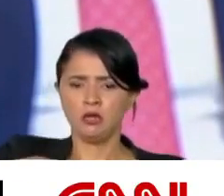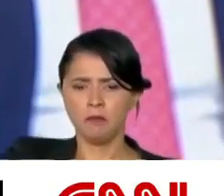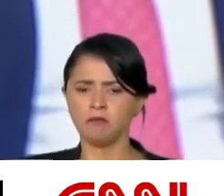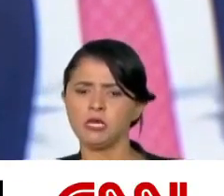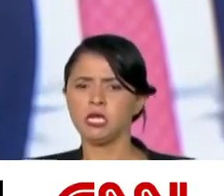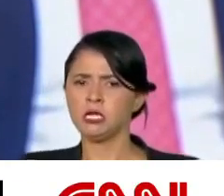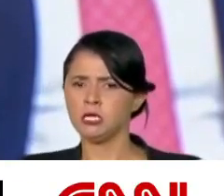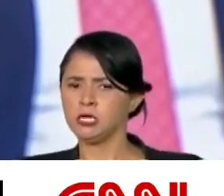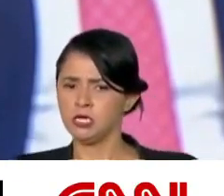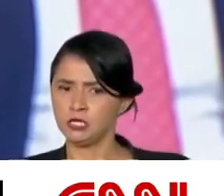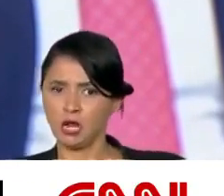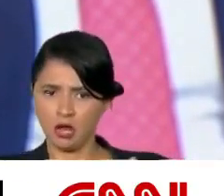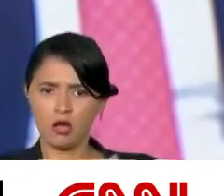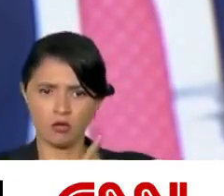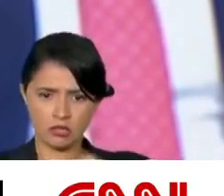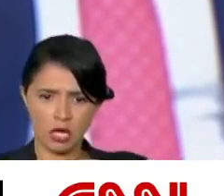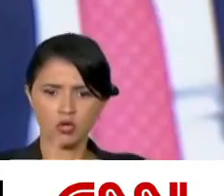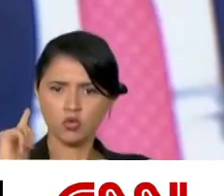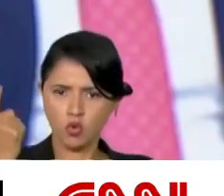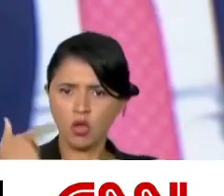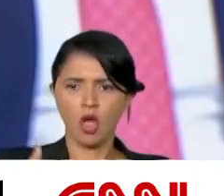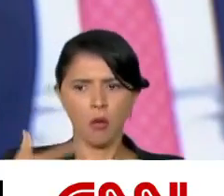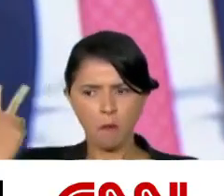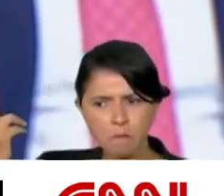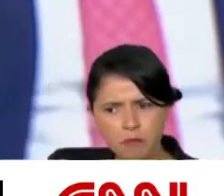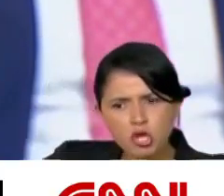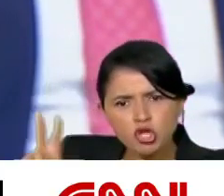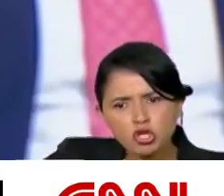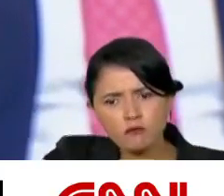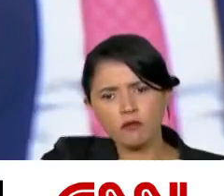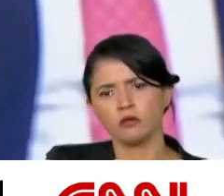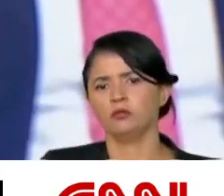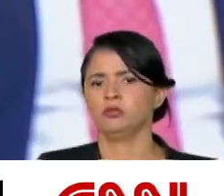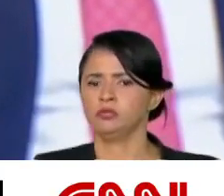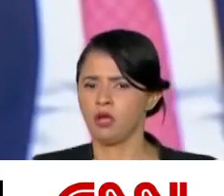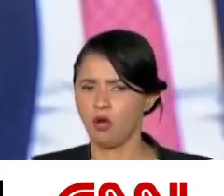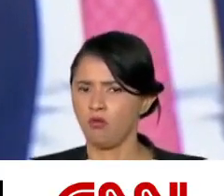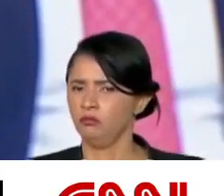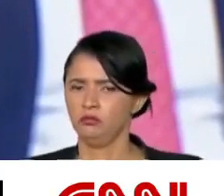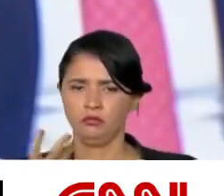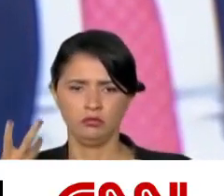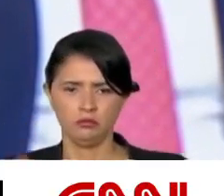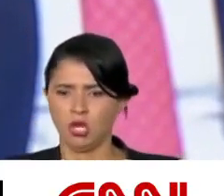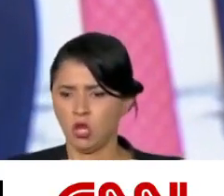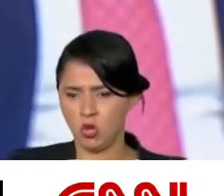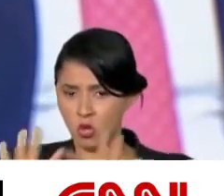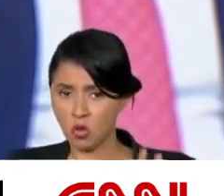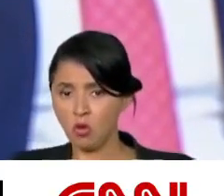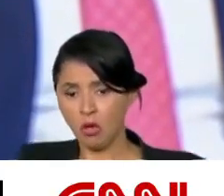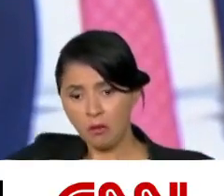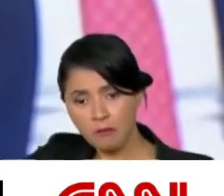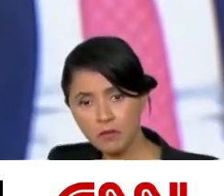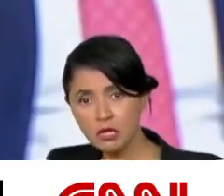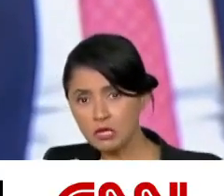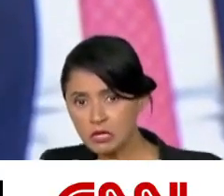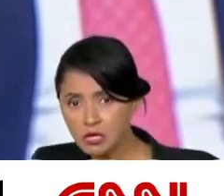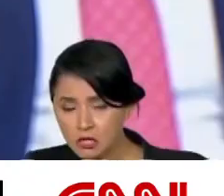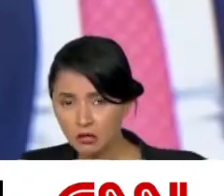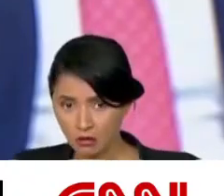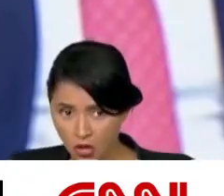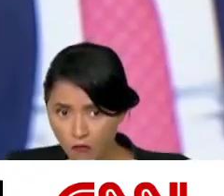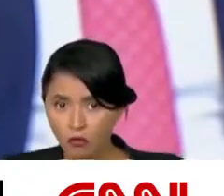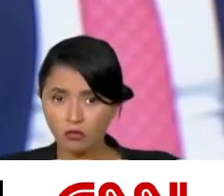muitos policiais no meu estado de Goiás. Não admito milícia. Agora, eu não vou caminhar numa situação como